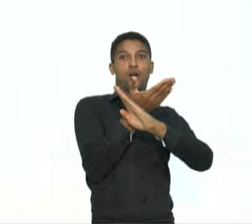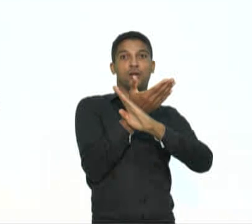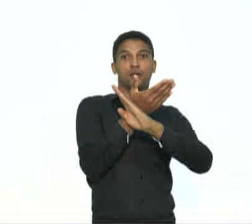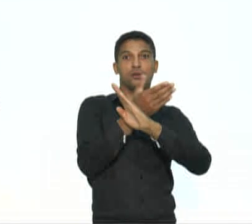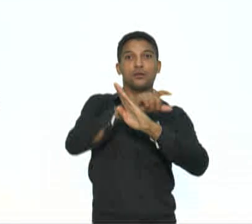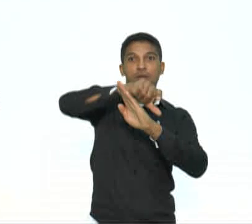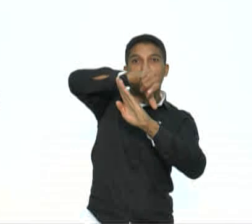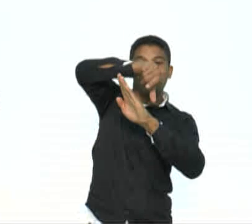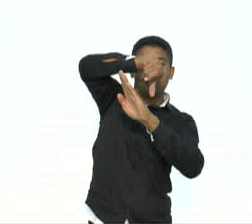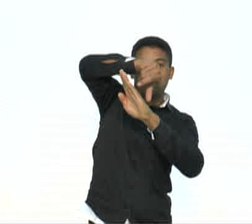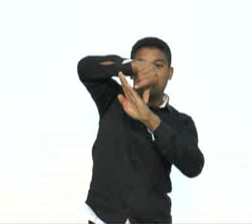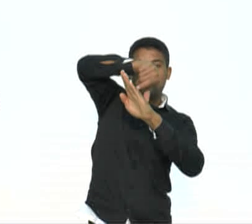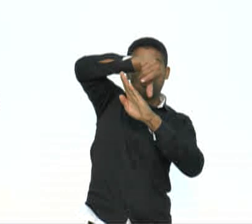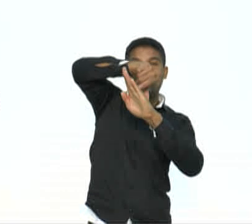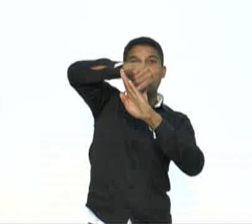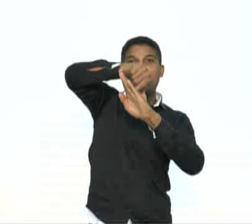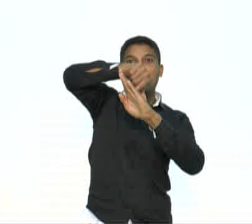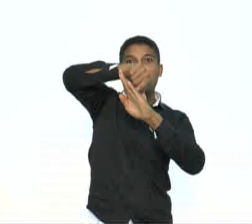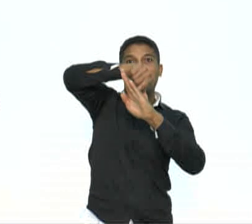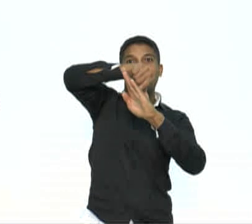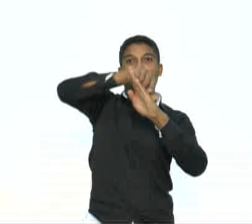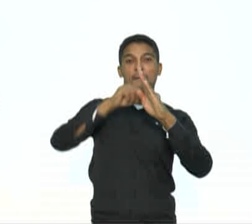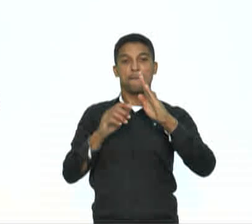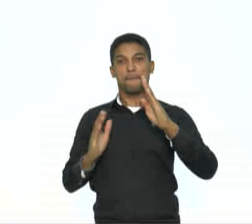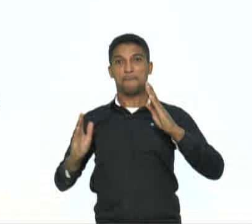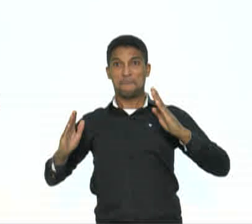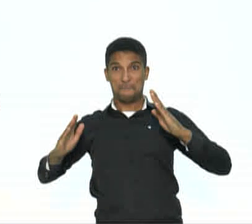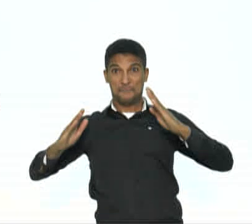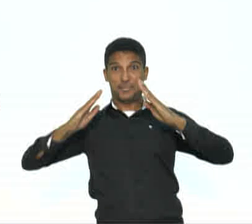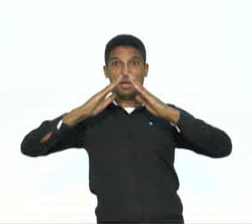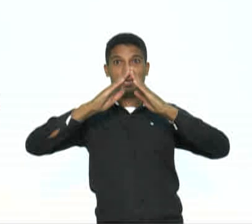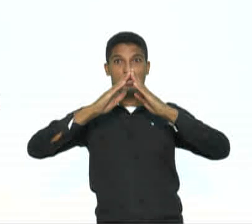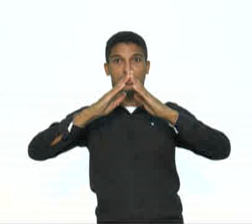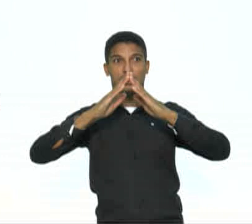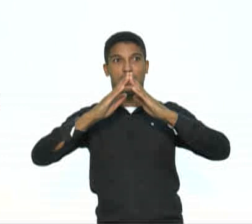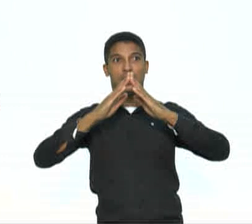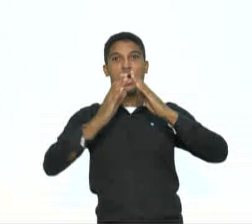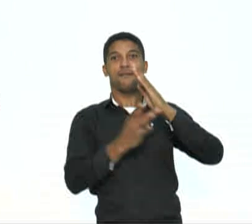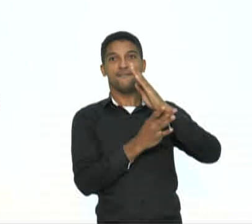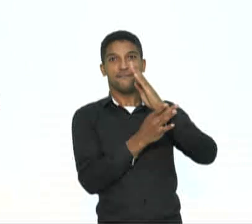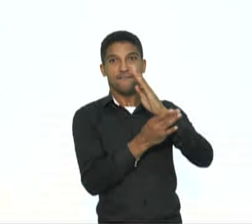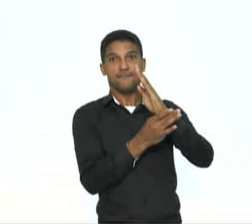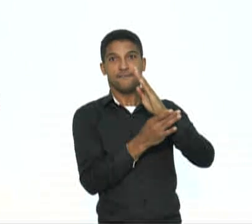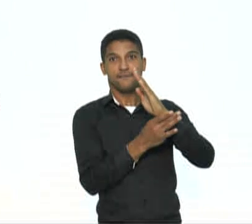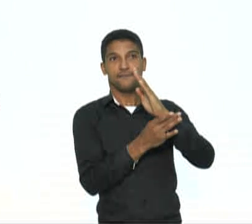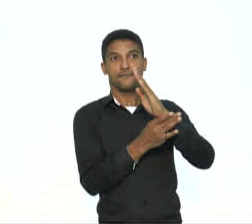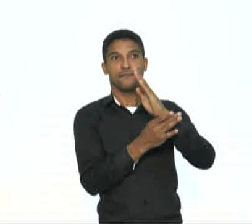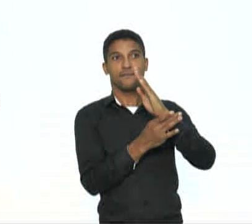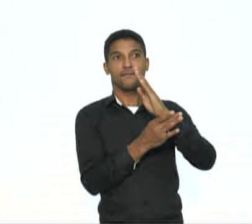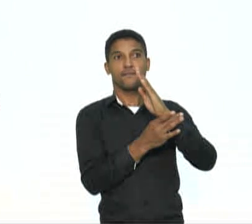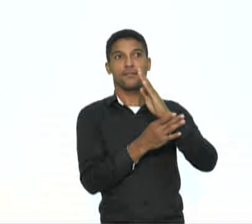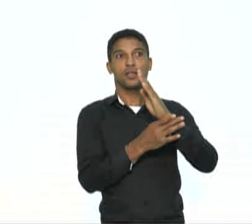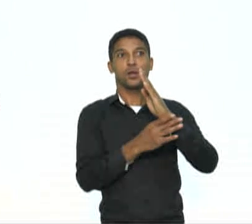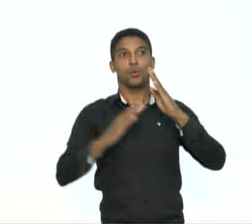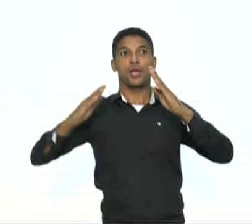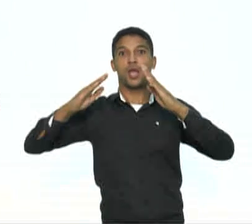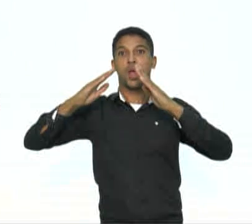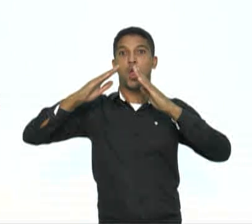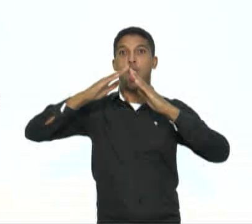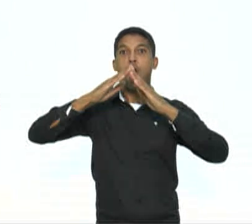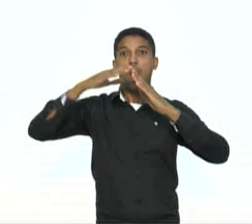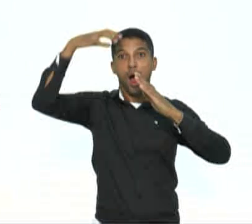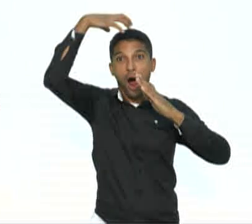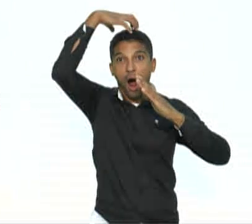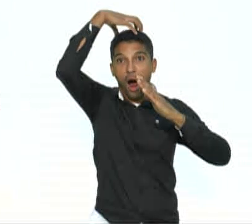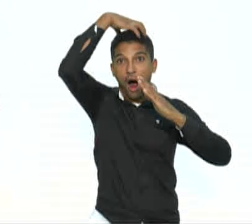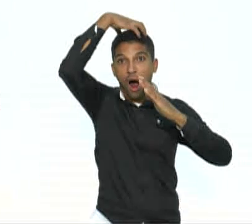arco que serve como um braço, segurando paredes e outros arcos. Ajudava a passar o peso de uma abóbada